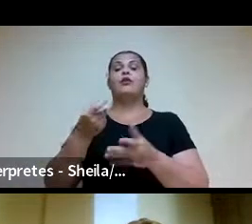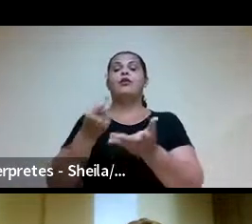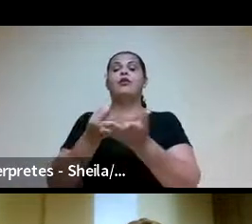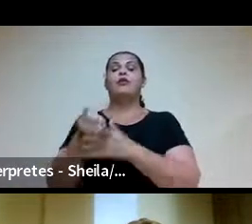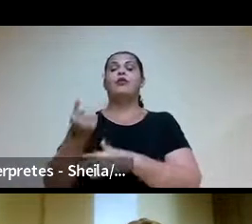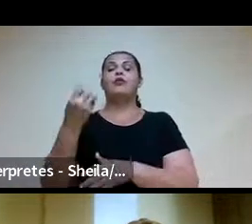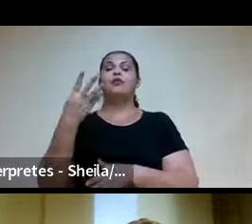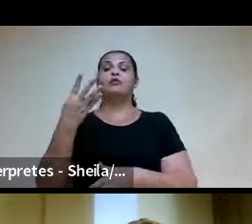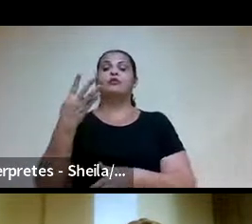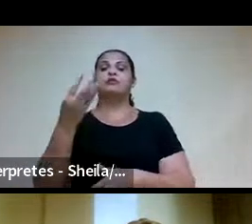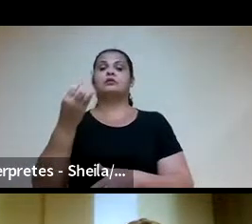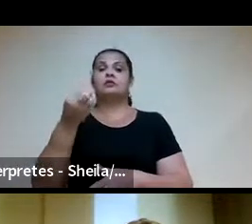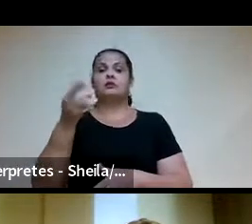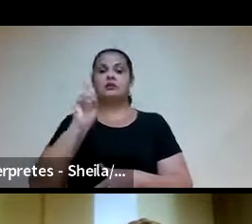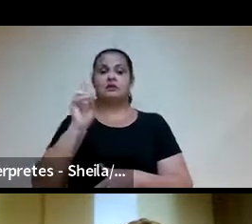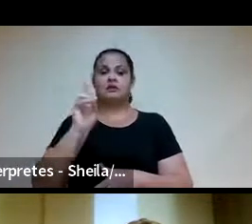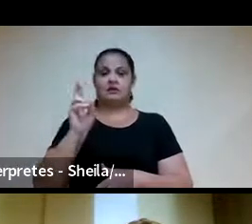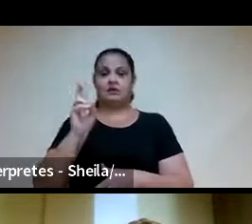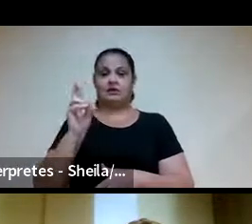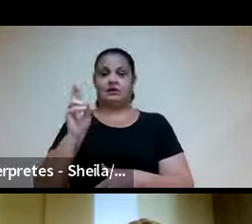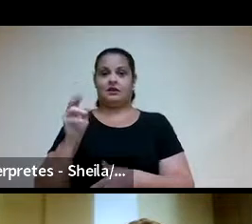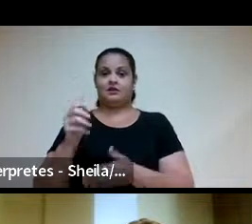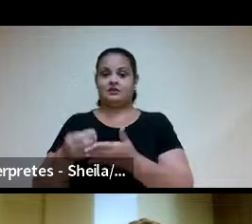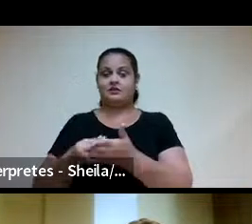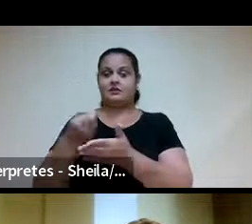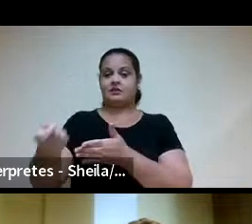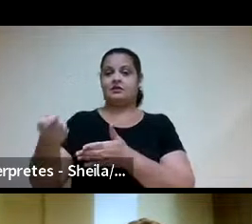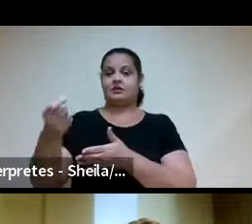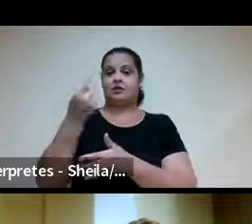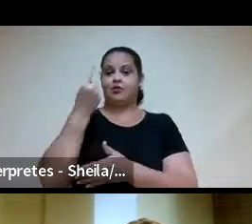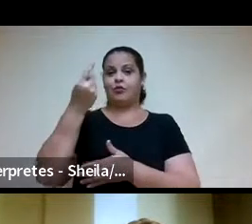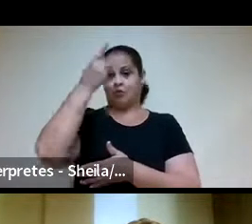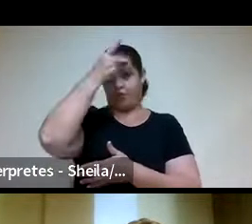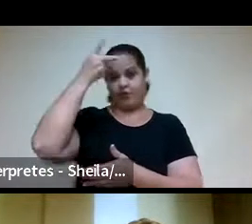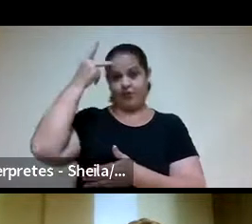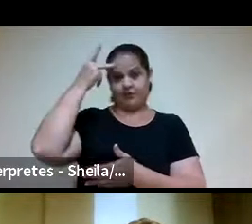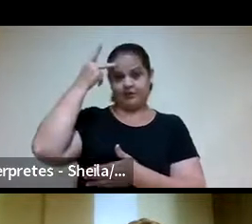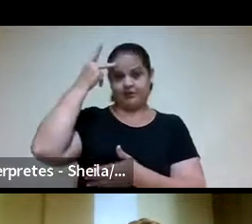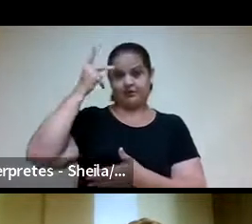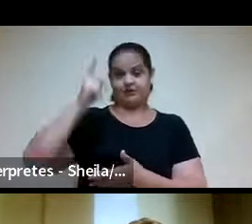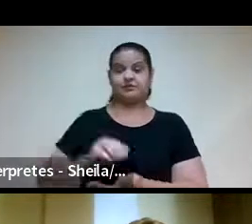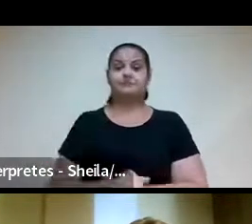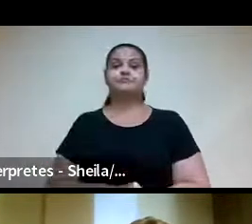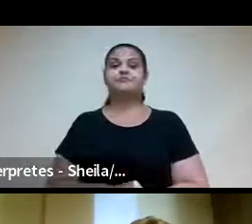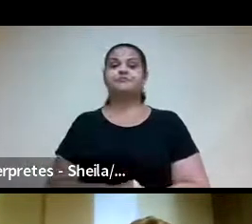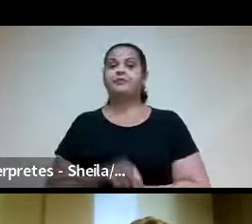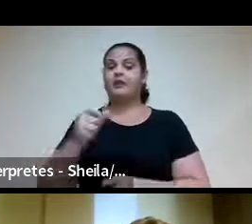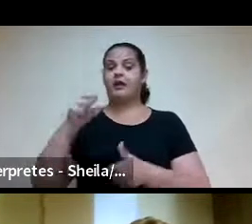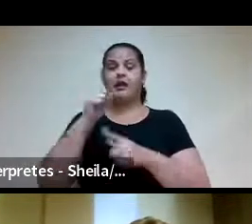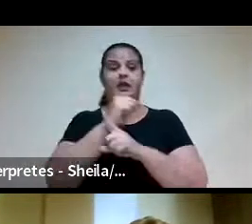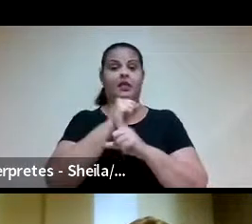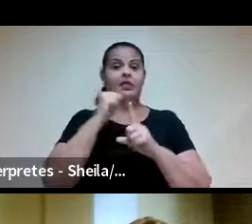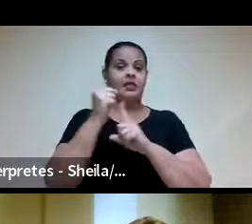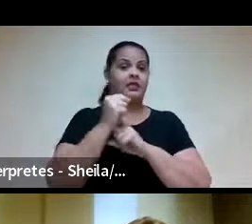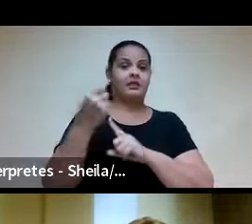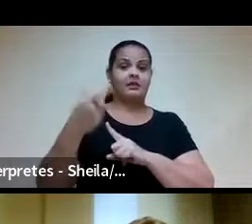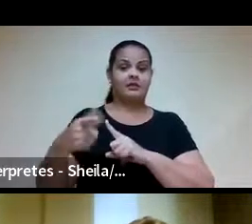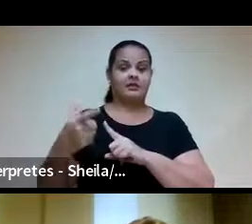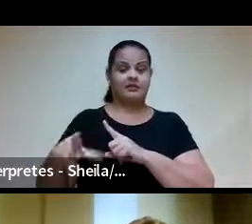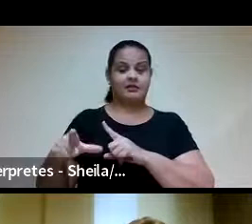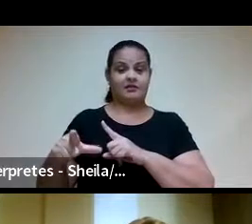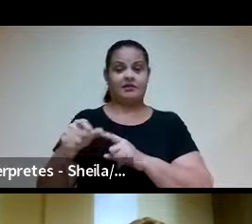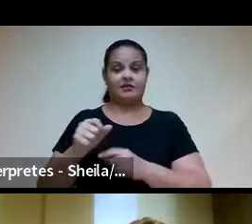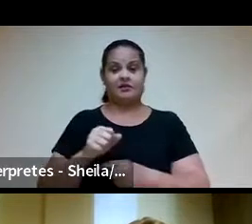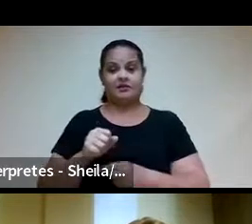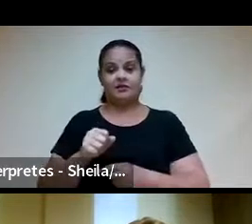pessoa. Entretanto, esse valor e as provas dos autos demonstram que essa saciedade não teve qualquer conotação eleitoral.